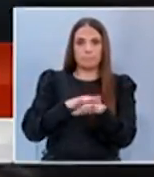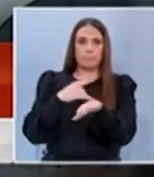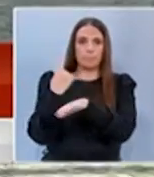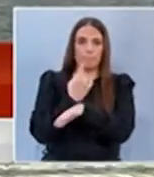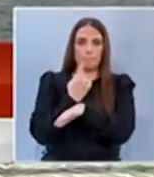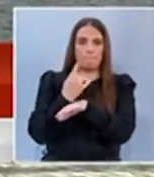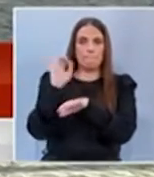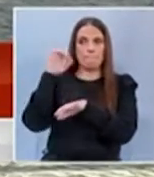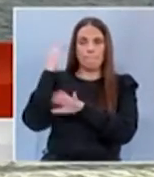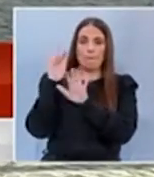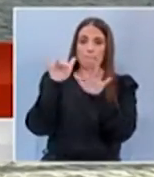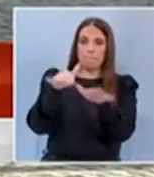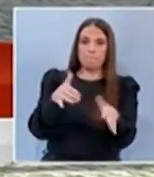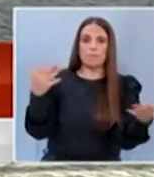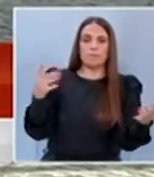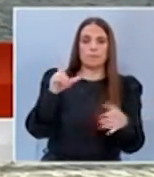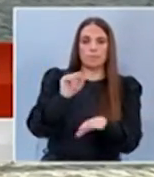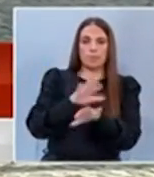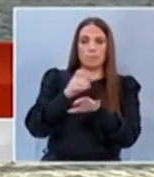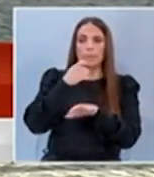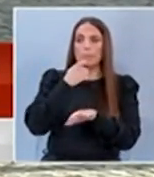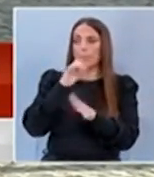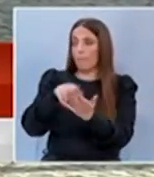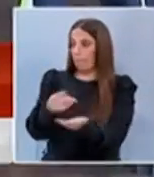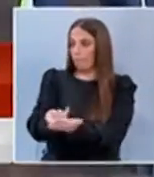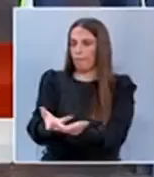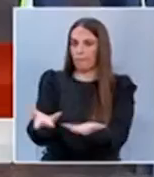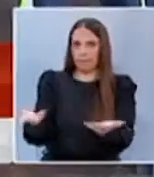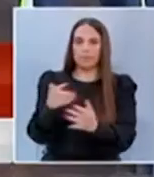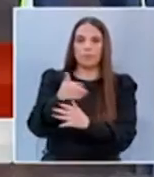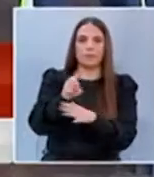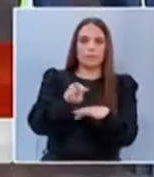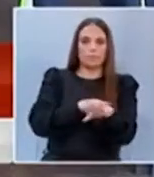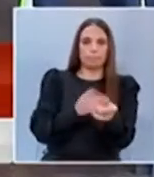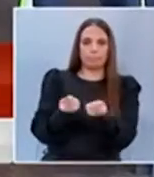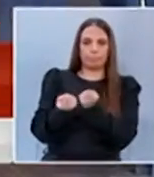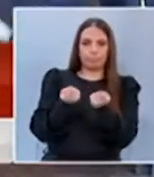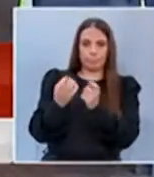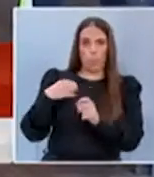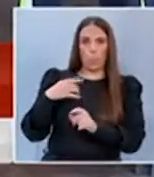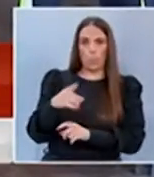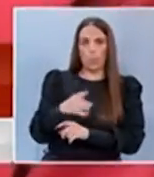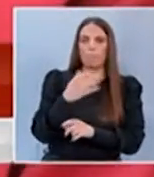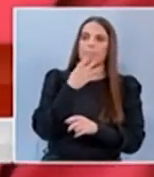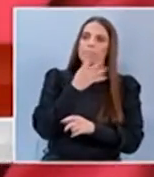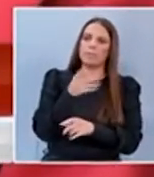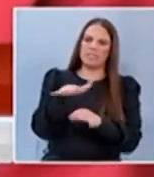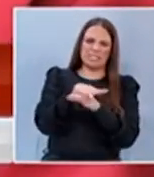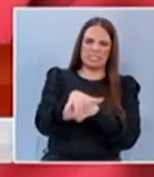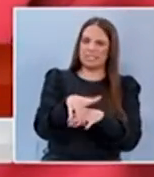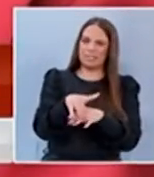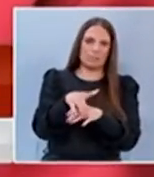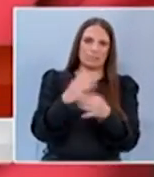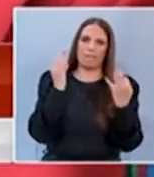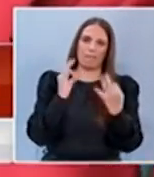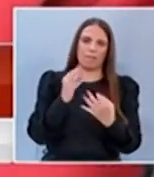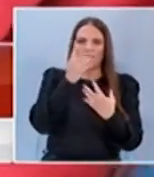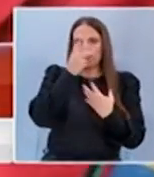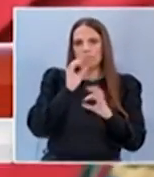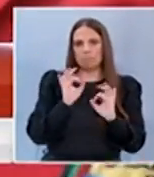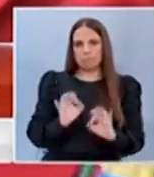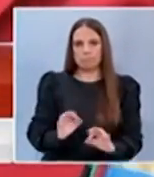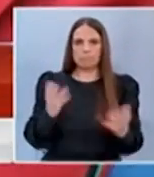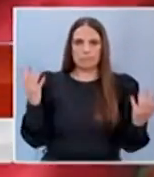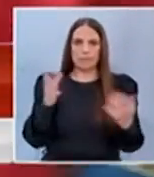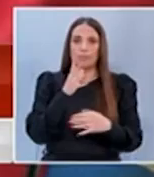chegada das ambulâncias e vendo o árbitro estendido no chão. O dirigente do clube da casa apelida este episódio de profundamente lamentável